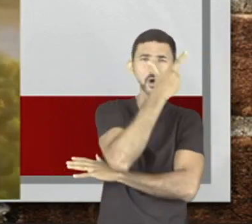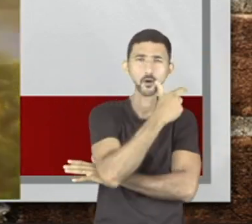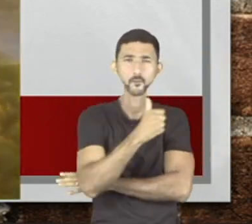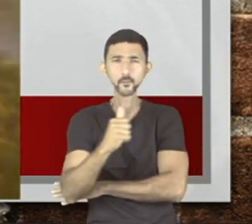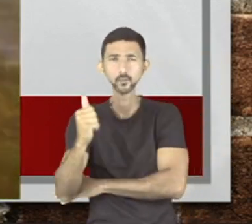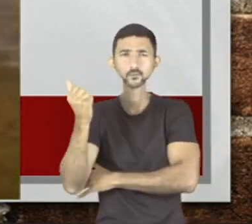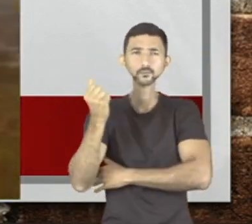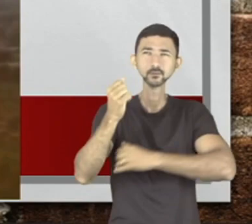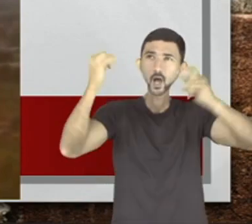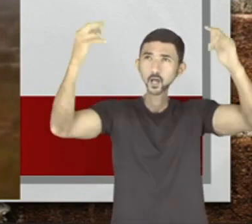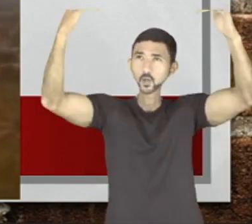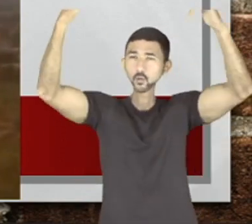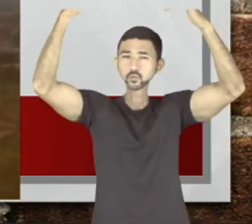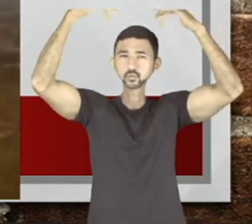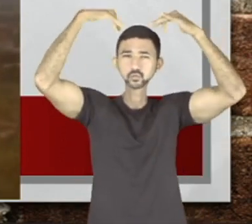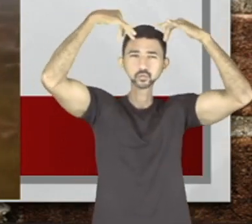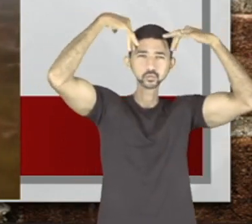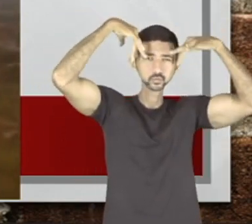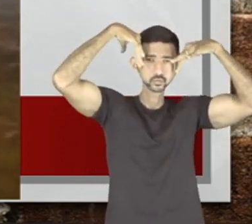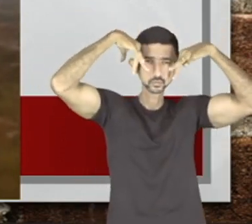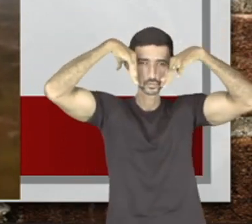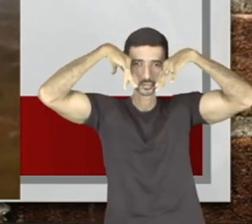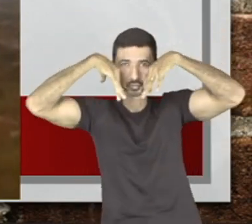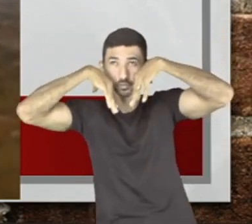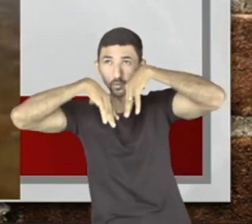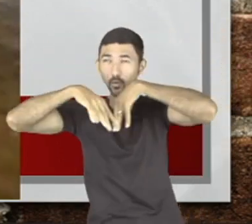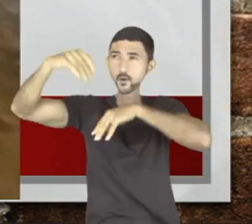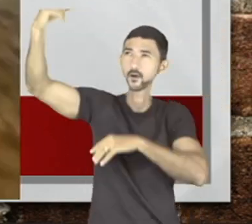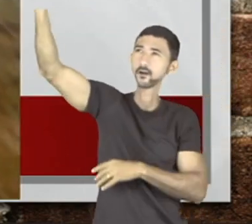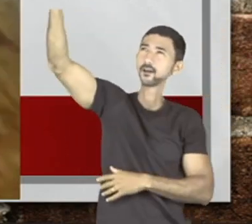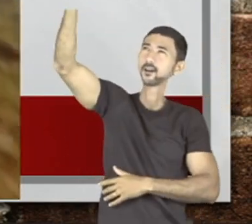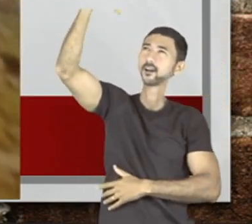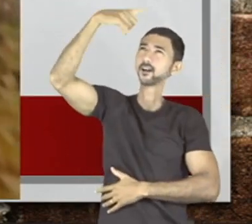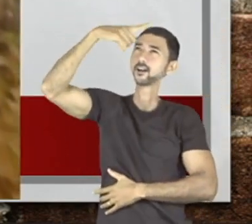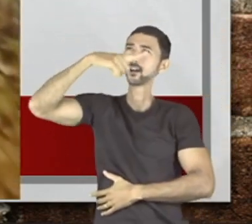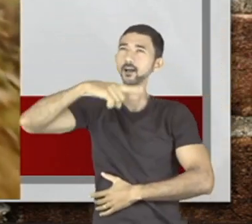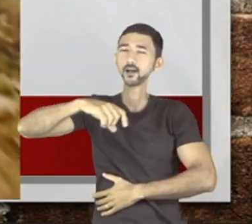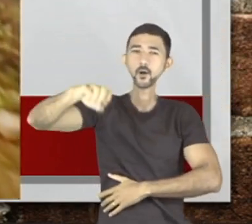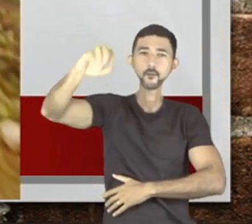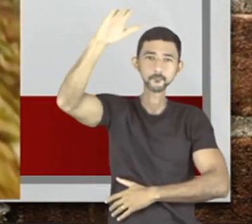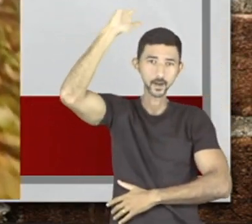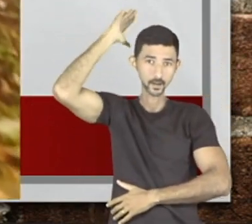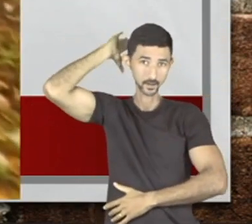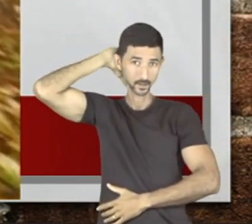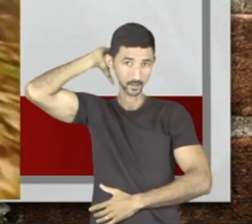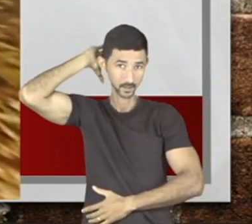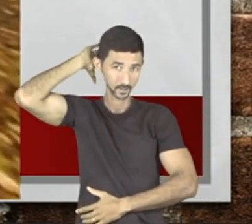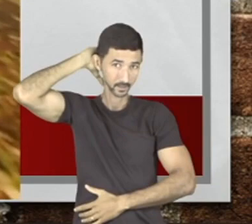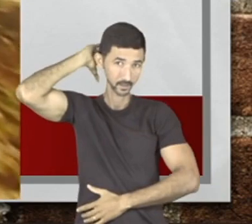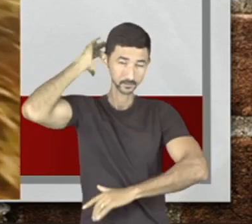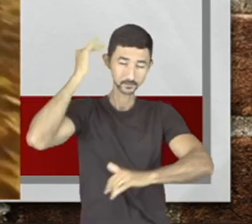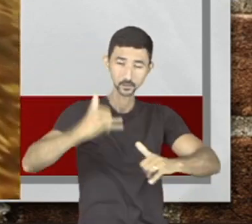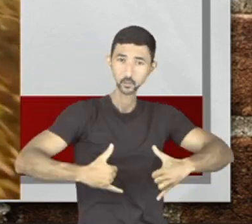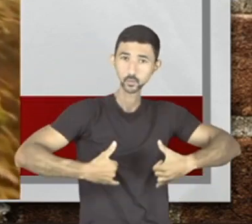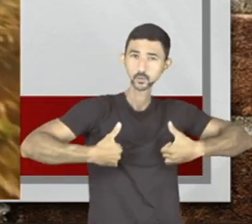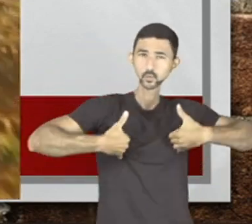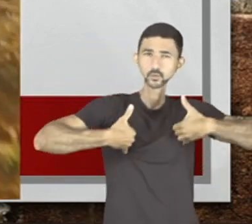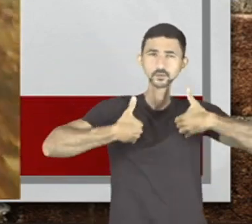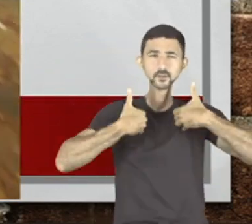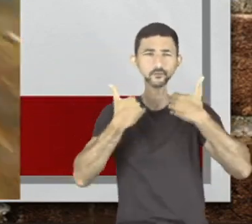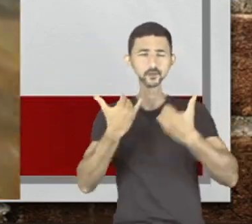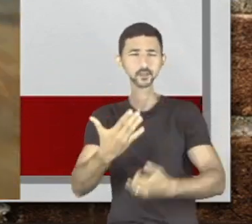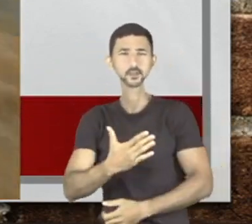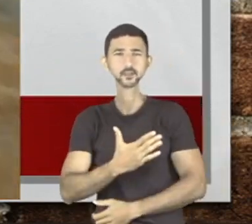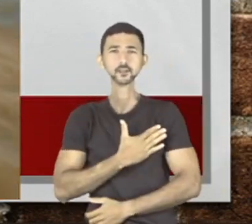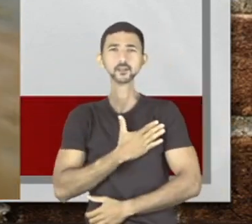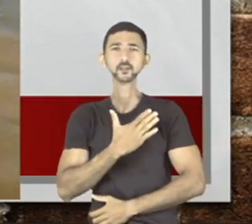florestas, fecundadas ao sol do Equador. Ó Pará, quanto orgulho